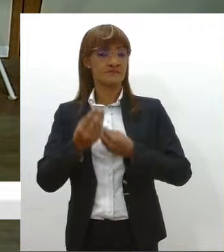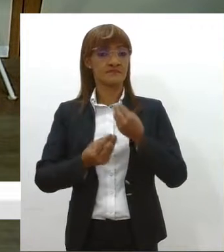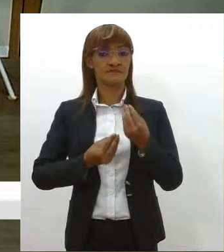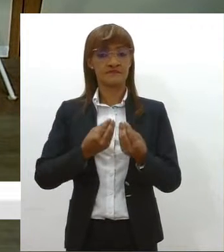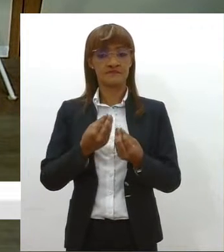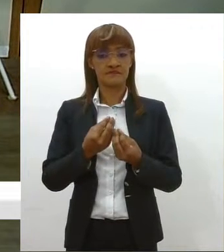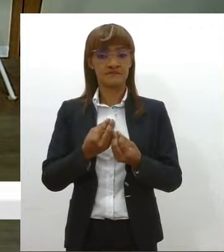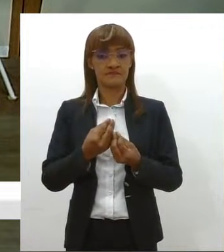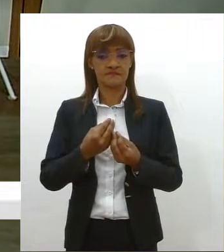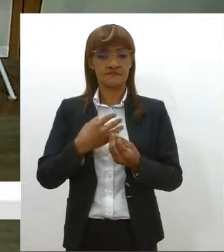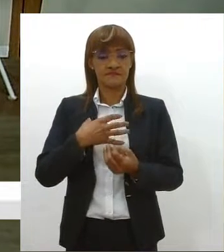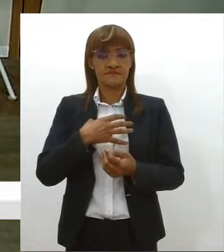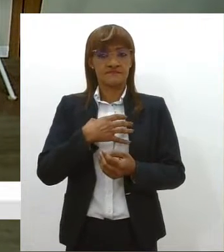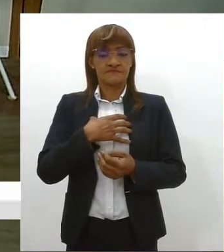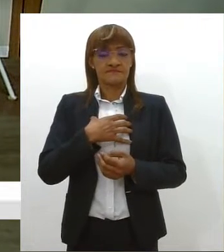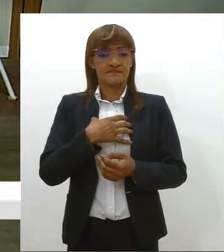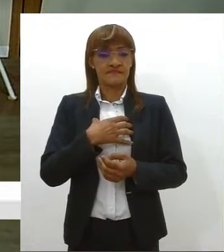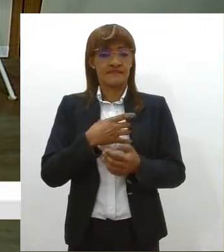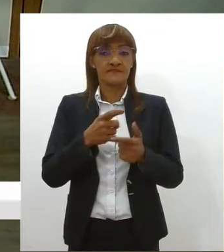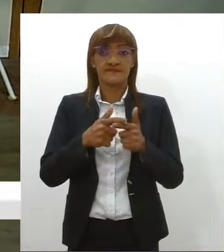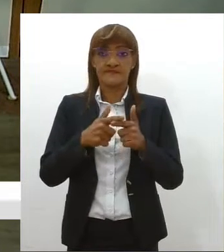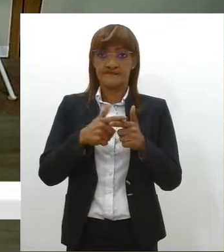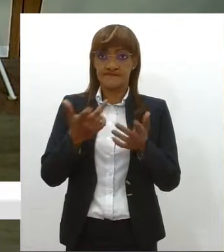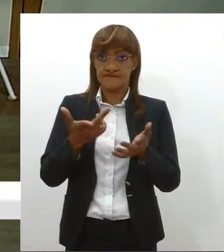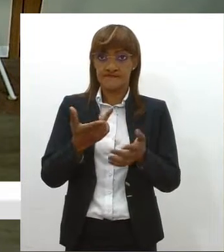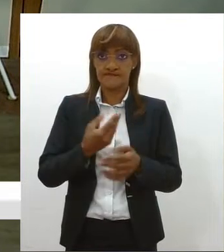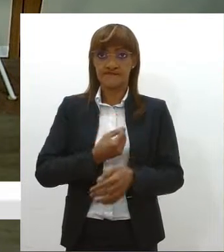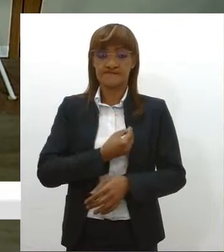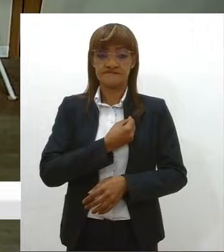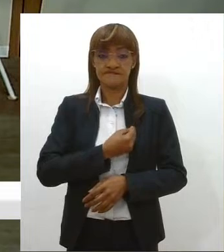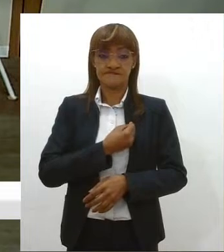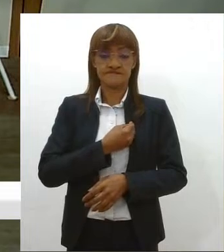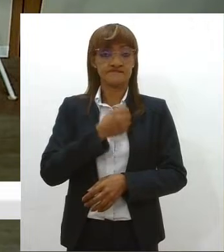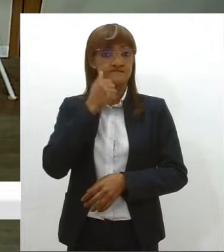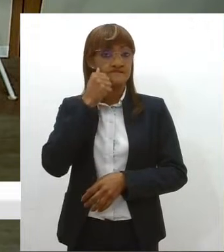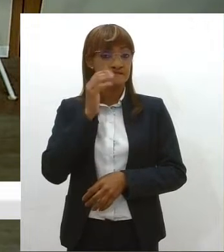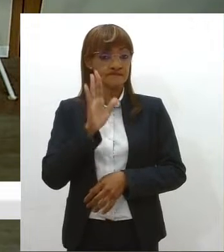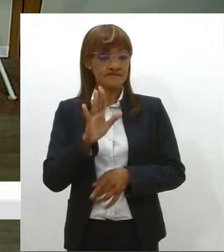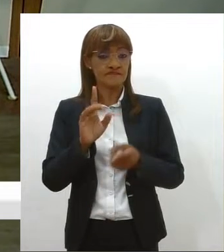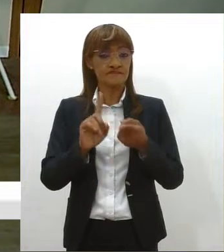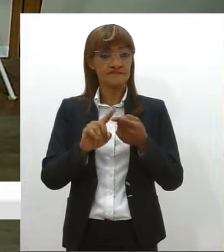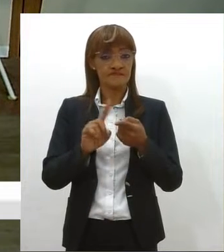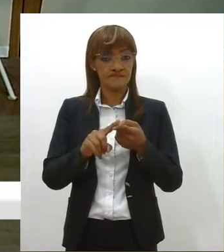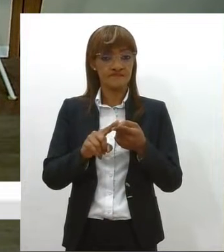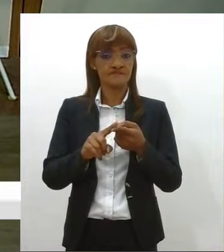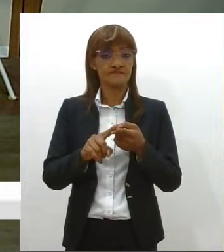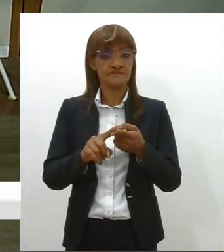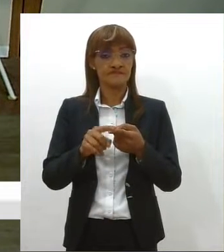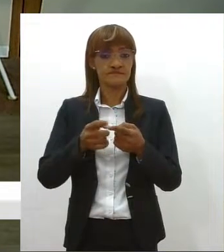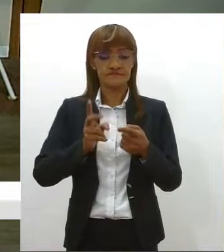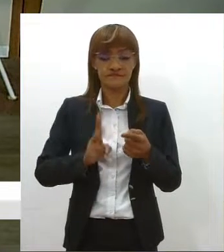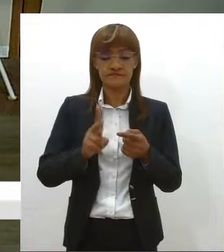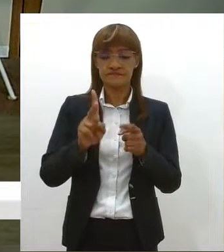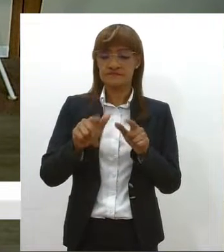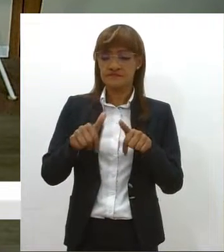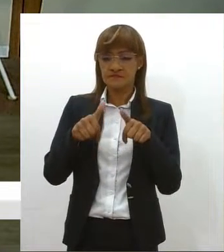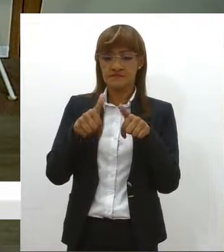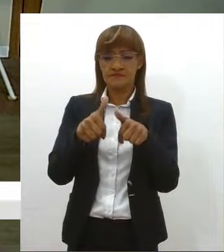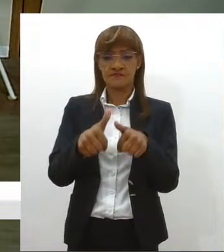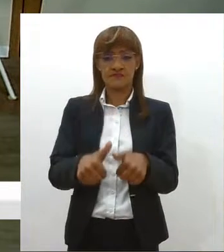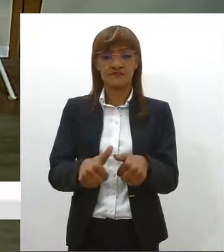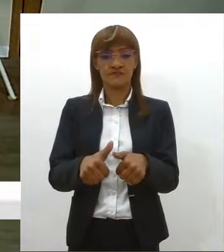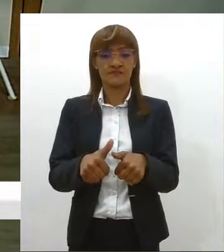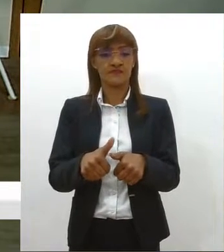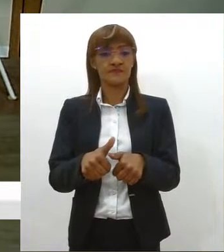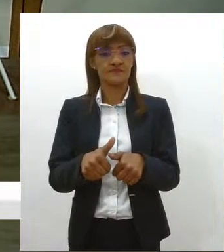das mulheres, ou seja, um dos aspectos, mas eu gosto sempre de lembrar também que as mulheres estiveram ali na linha de frente também, né, no combate,